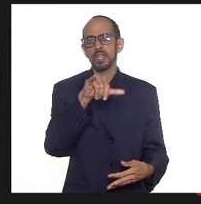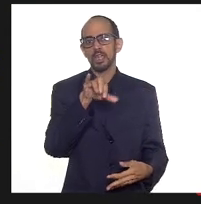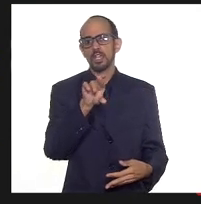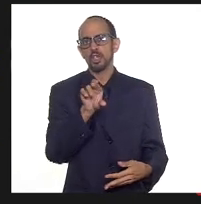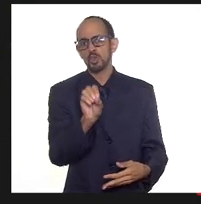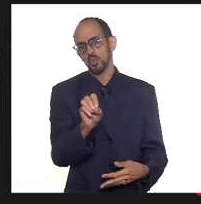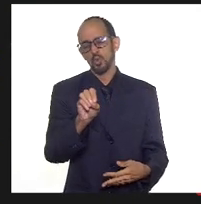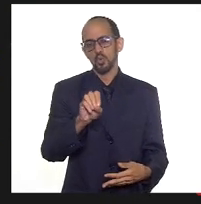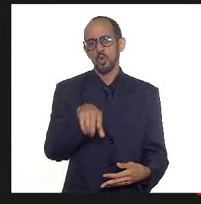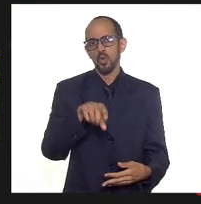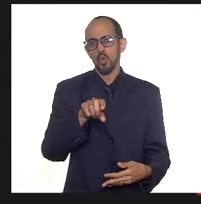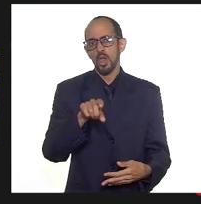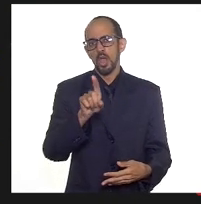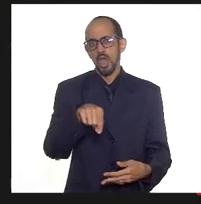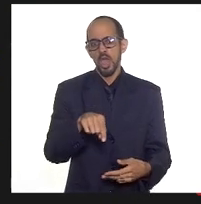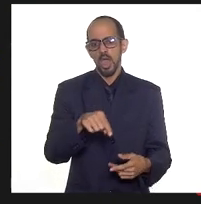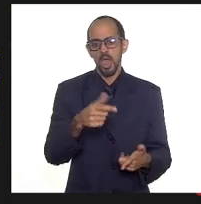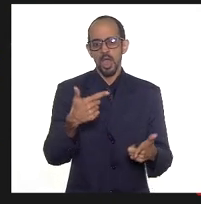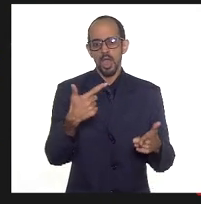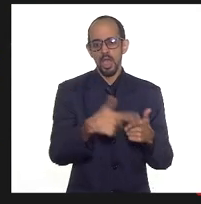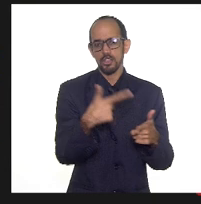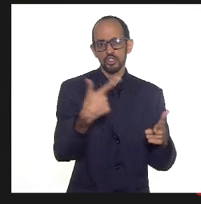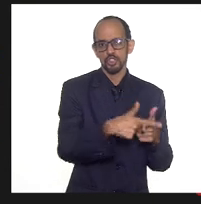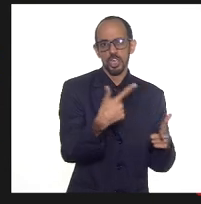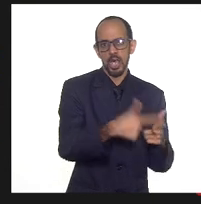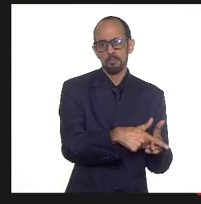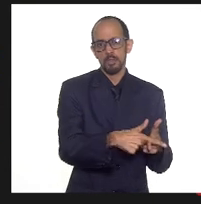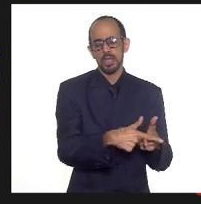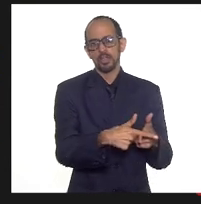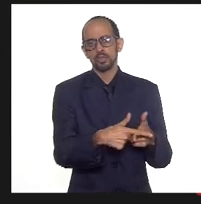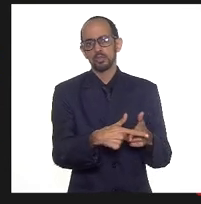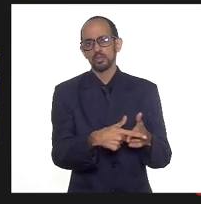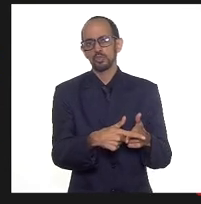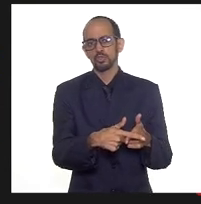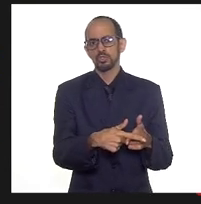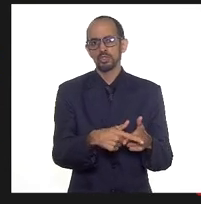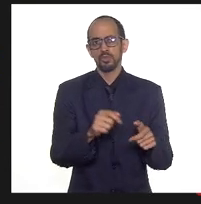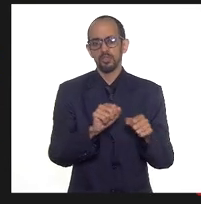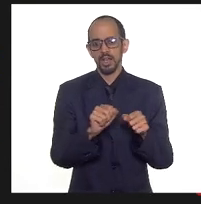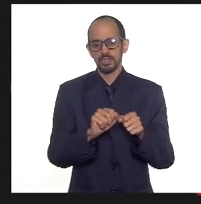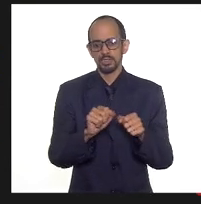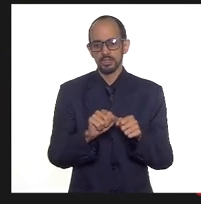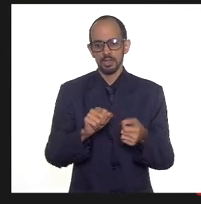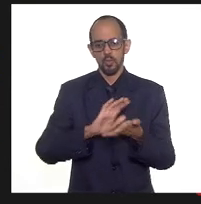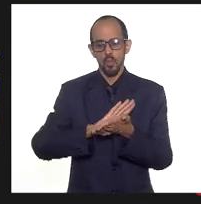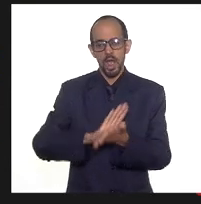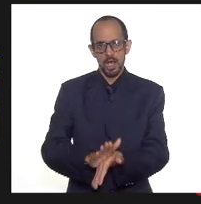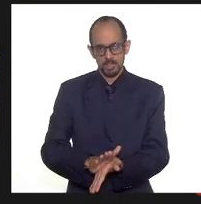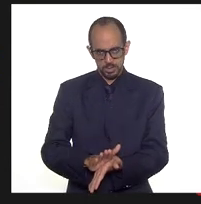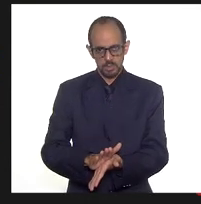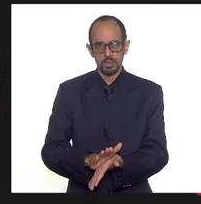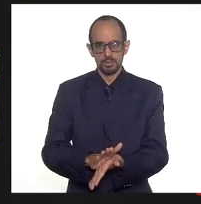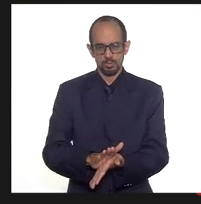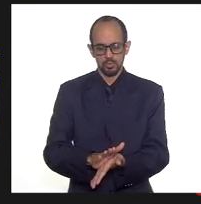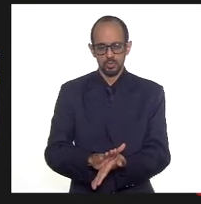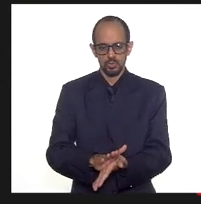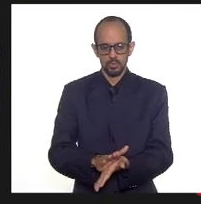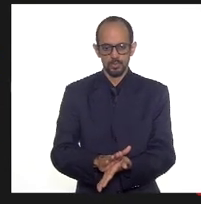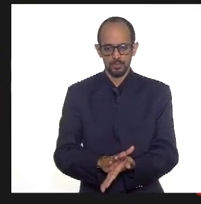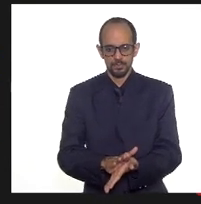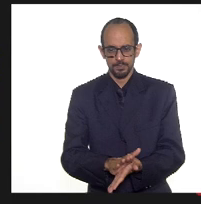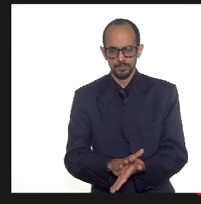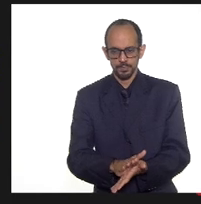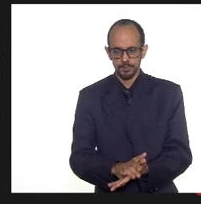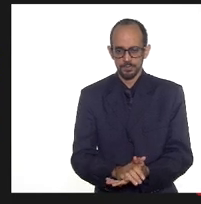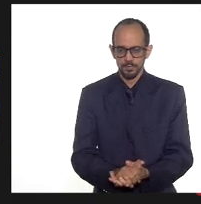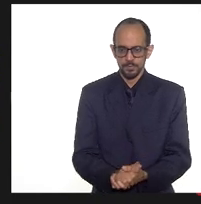xingamentos que agregavam a intolerância religiosa, o racismo, né? Conseguiu falar